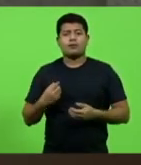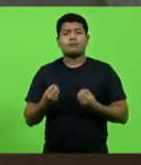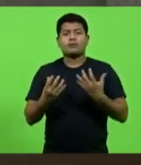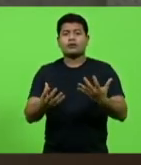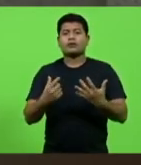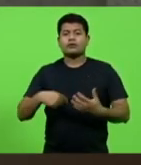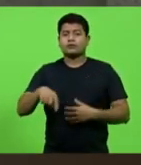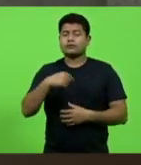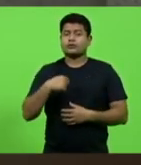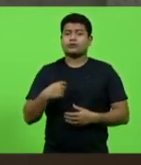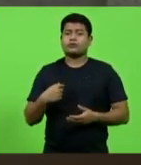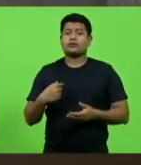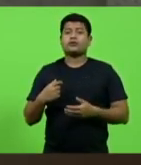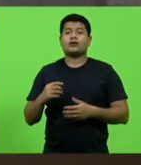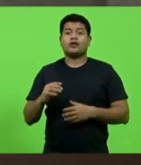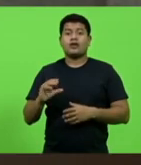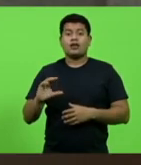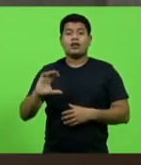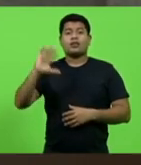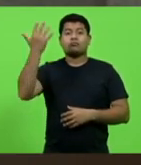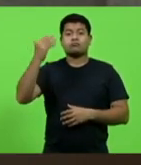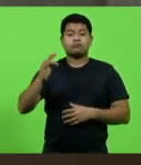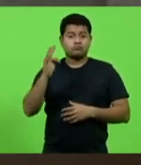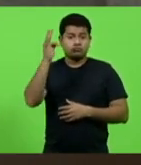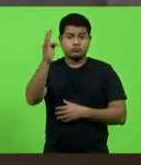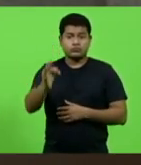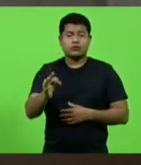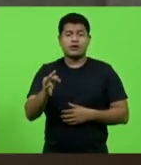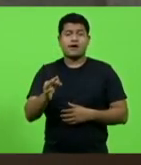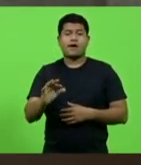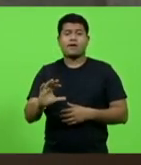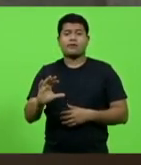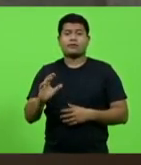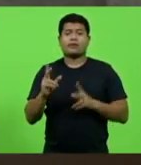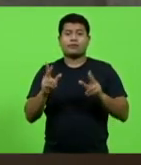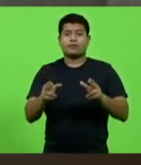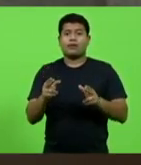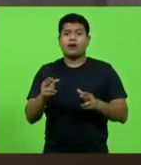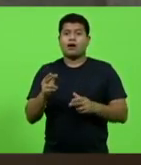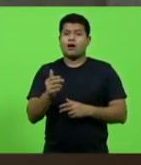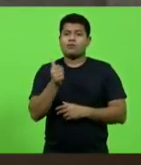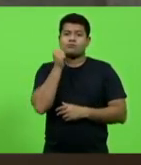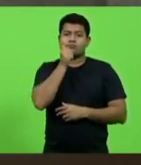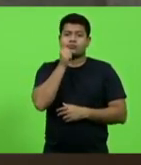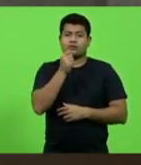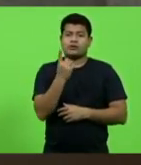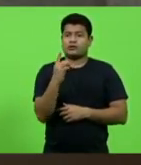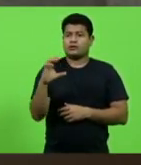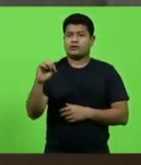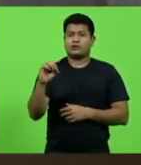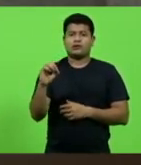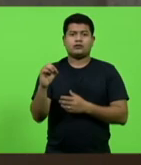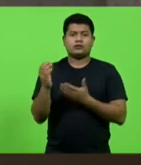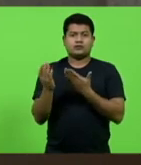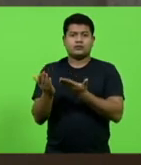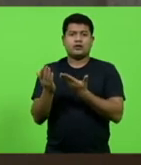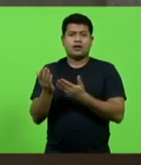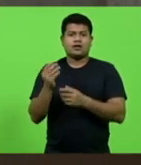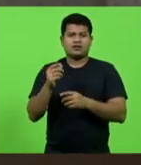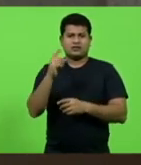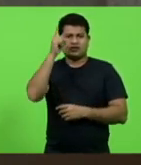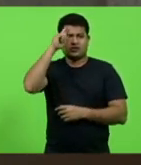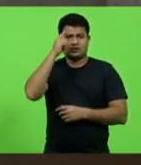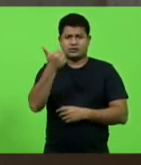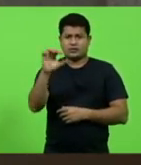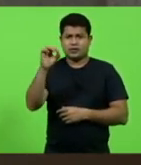tenhamos situações semelhantes às quais enfrentei há 10 dias atrás. Uma mãe acuada, um pai acuado, com